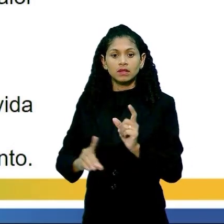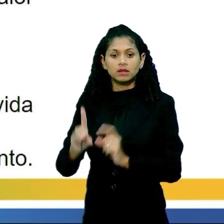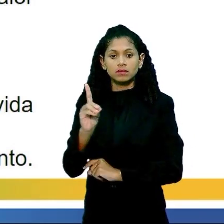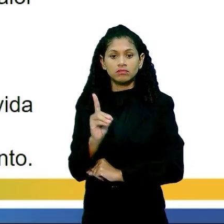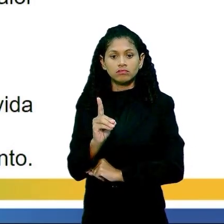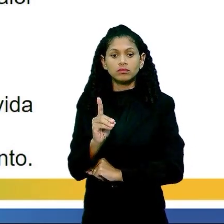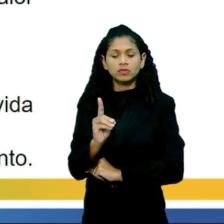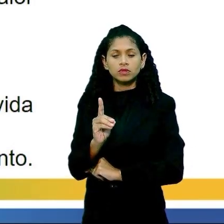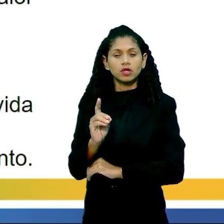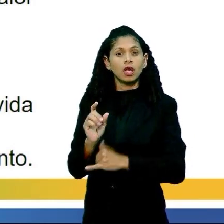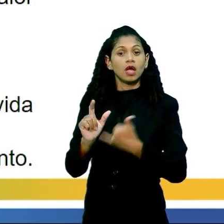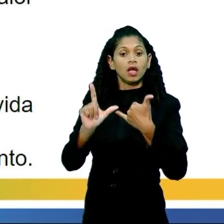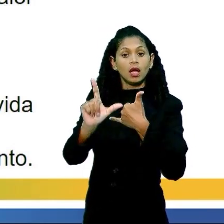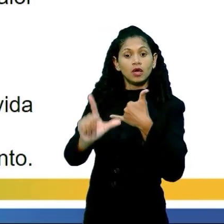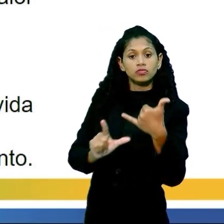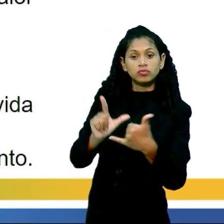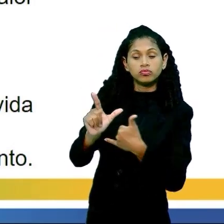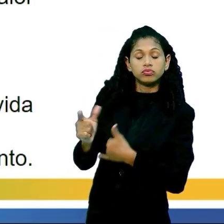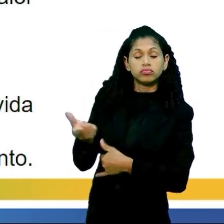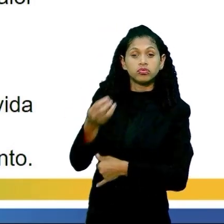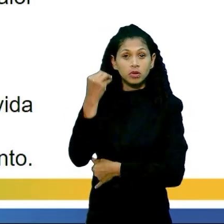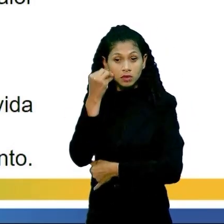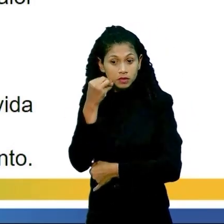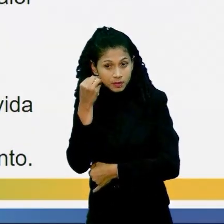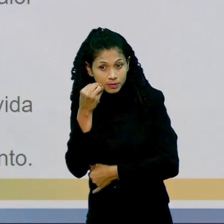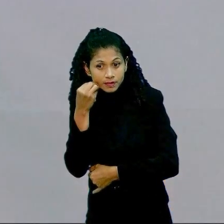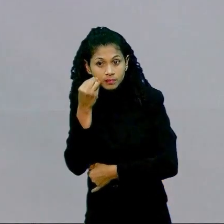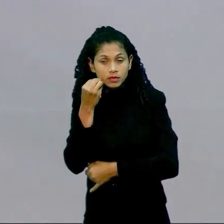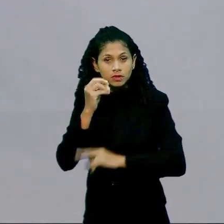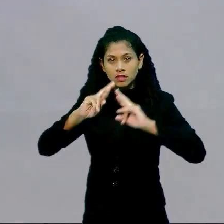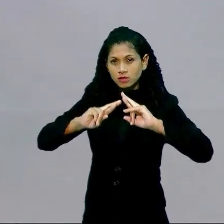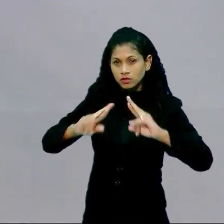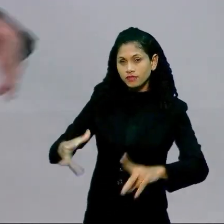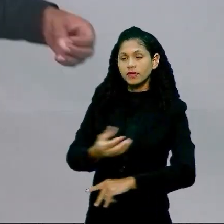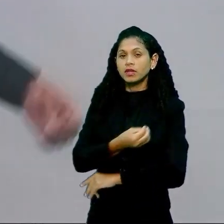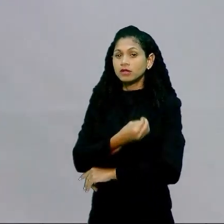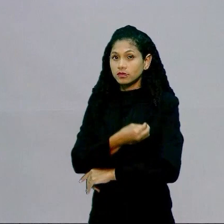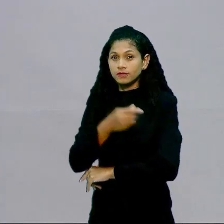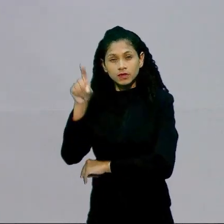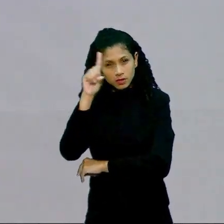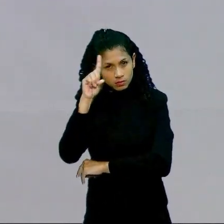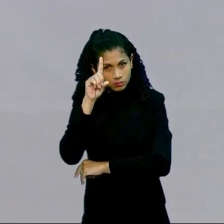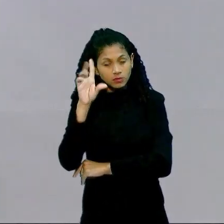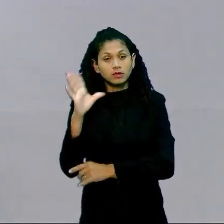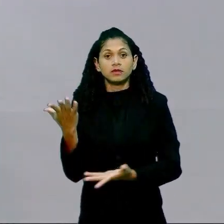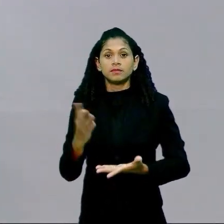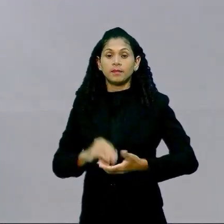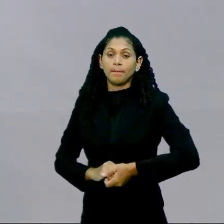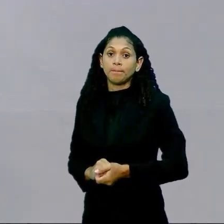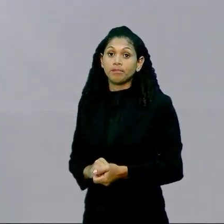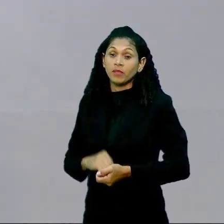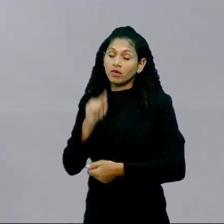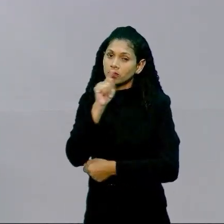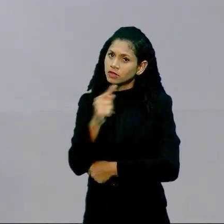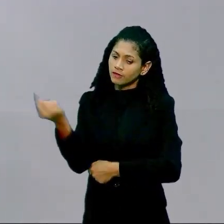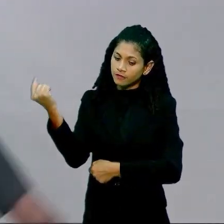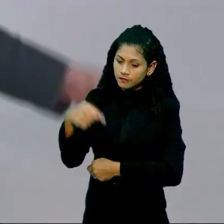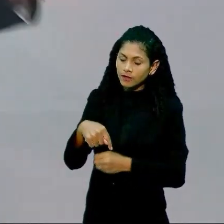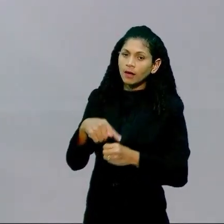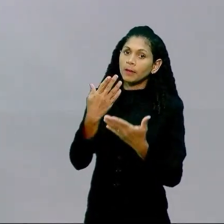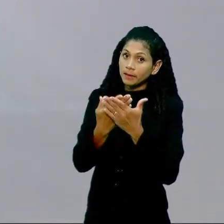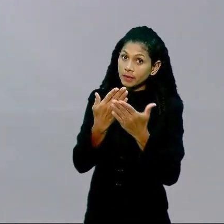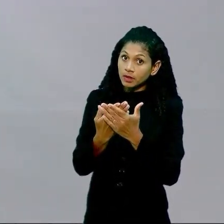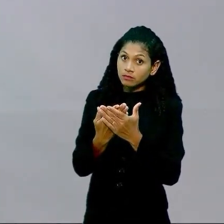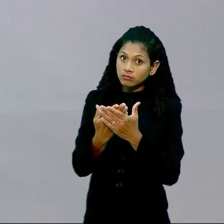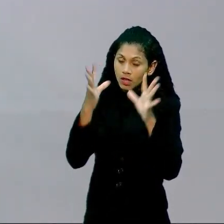aspecto lúdico que permite experiências diferentes de vida cotidiana. Você veio para minha aula, prestou